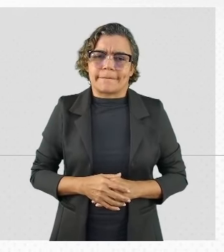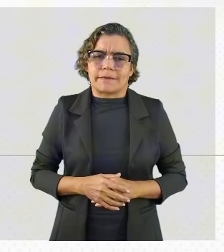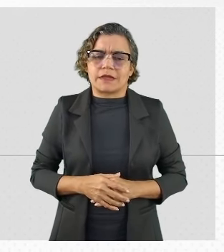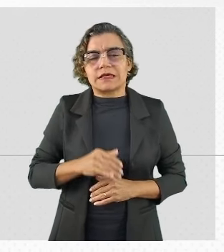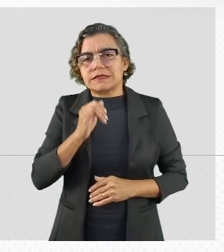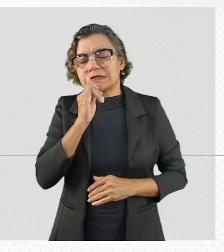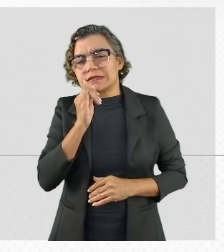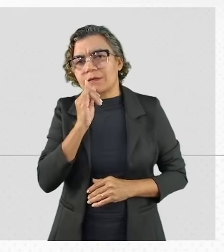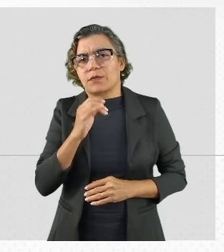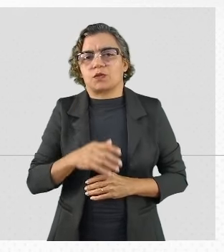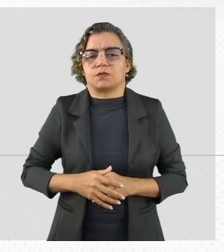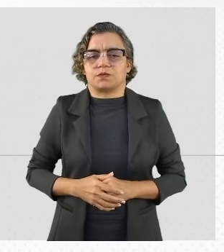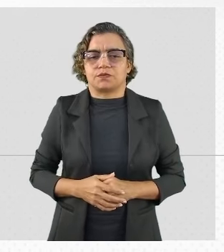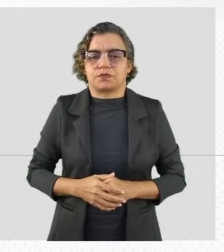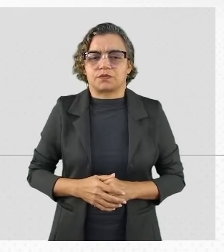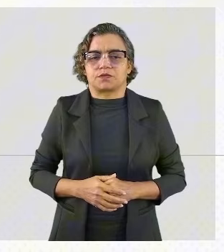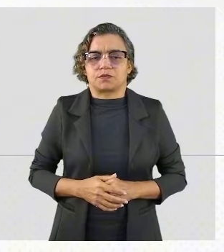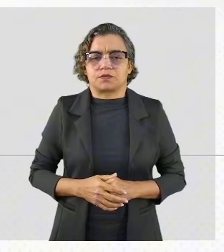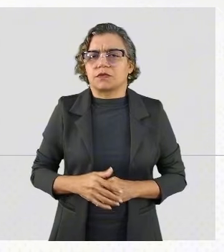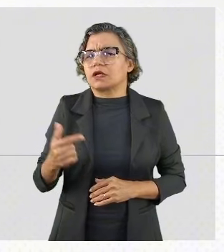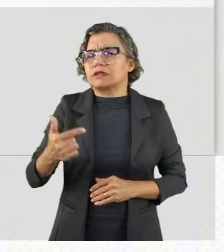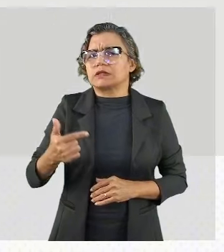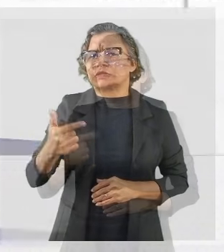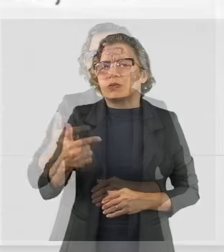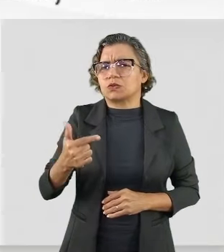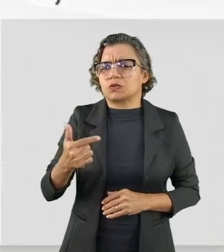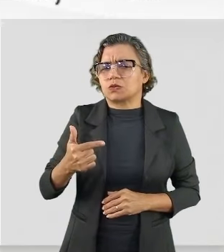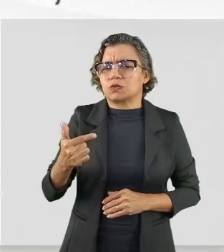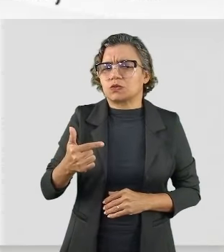qual é a segunda atitude filosófica, professor?